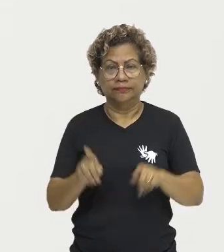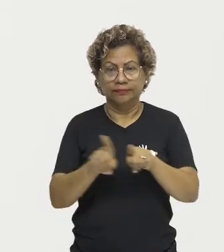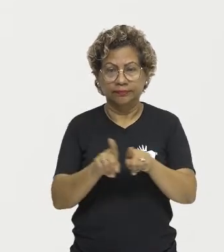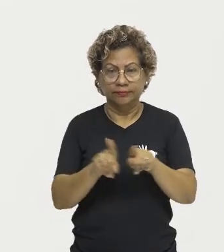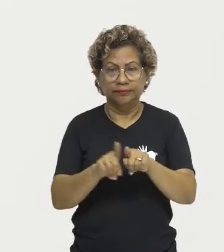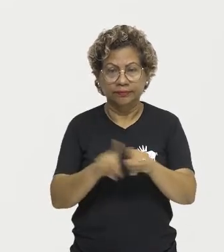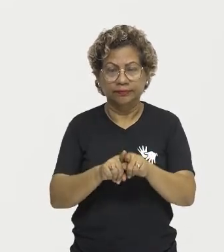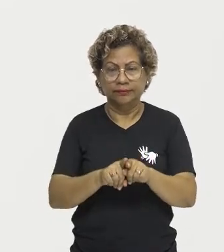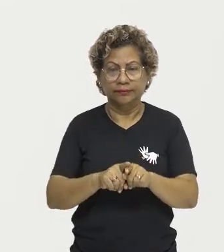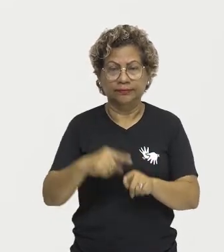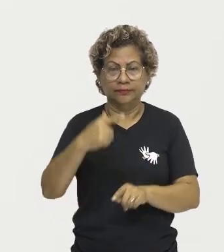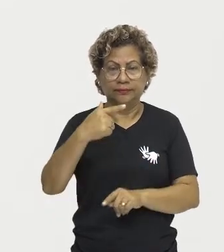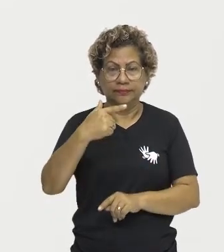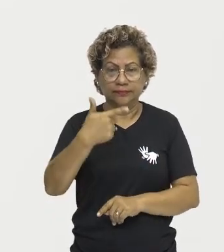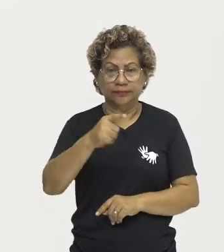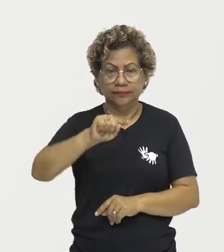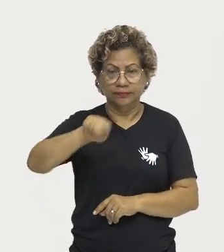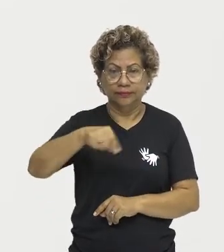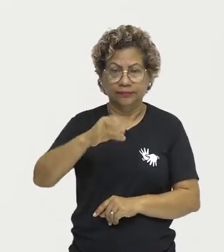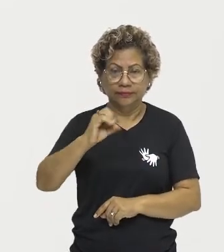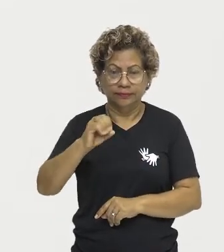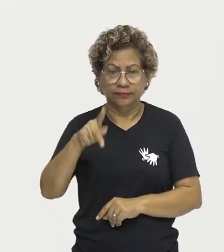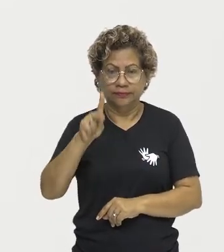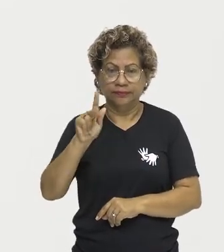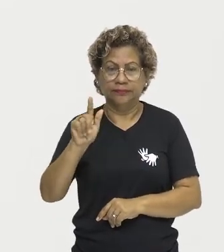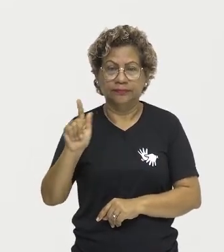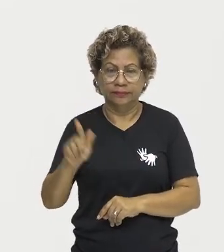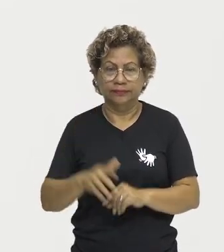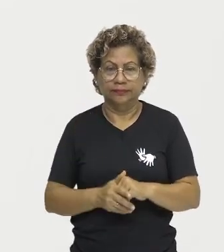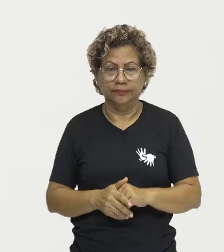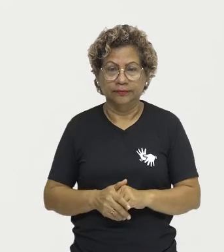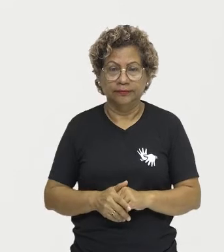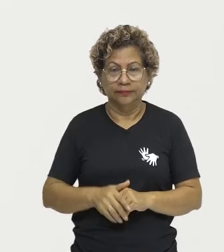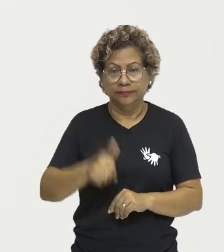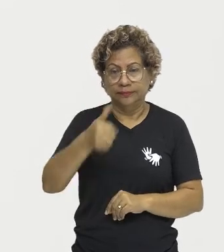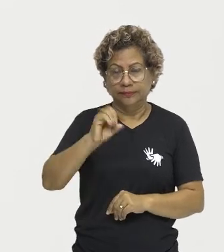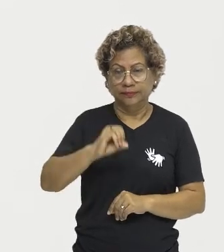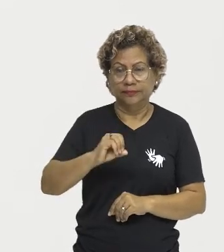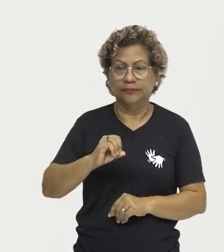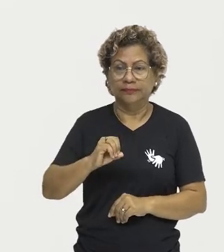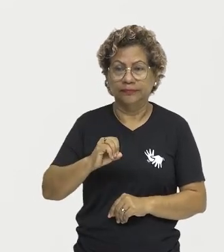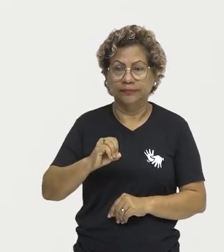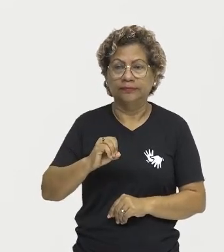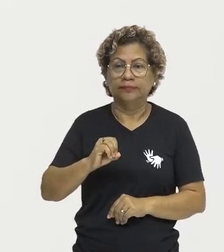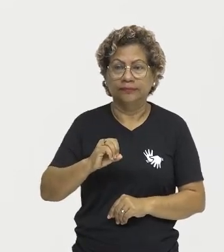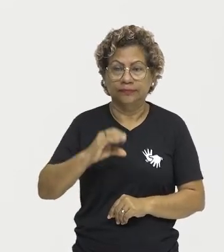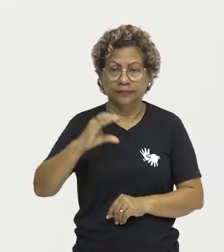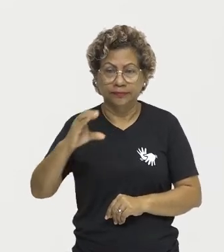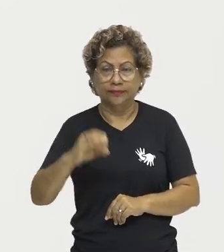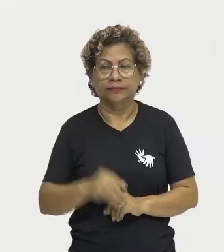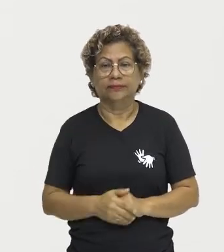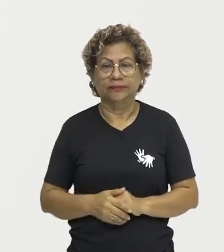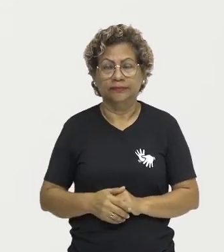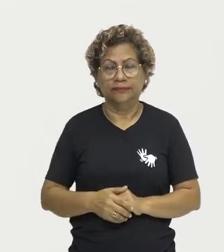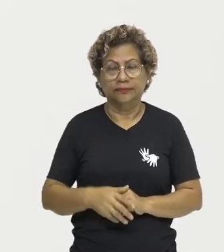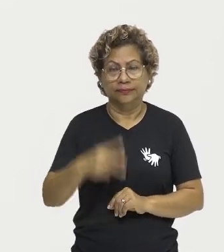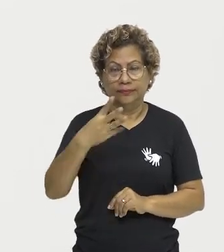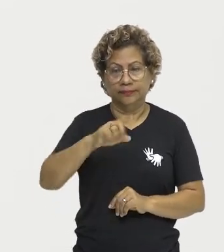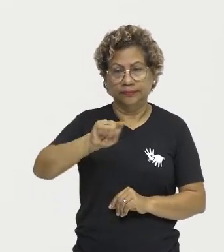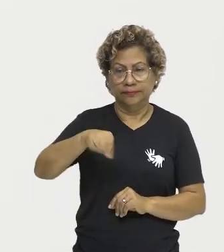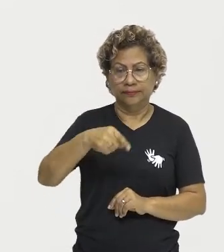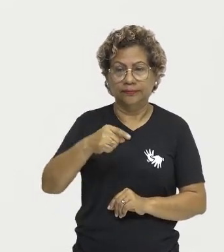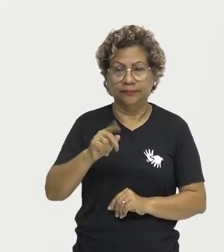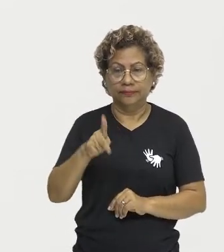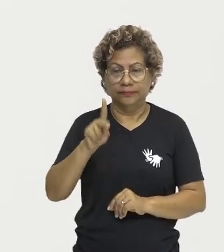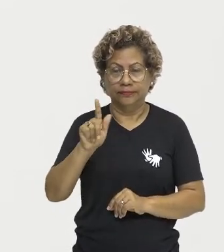soma algébrica, você tem que a soma do corpo A com o corpo B, teremos 3 quilogramas de